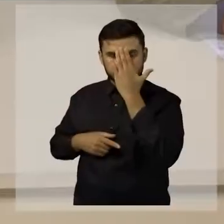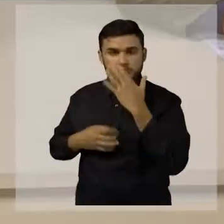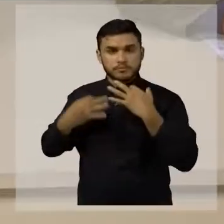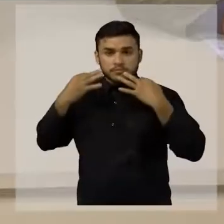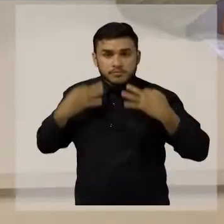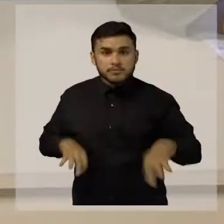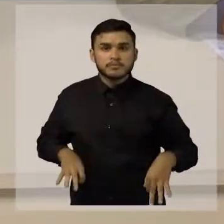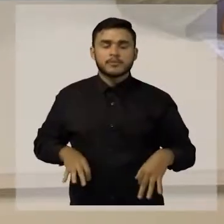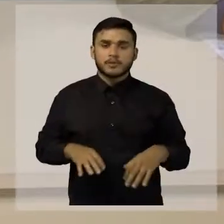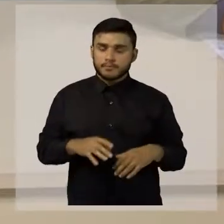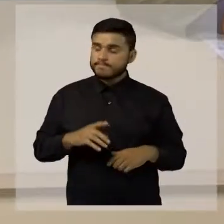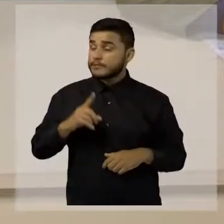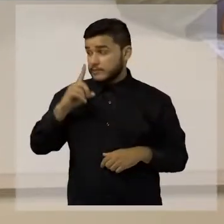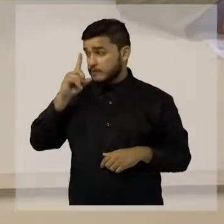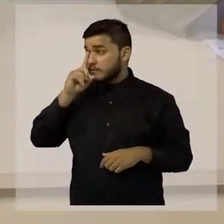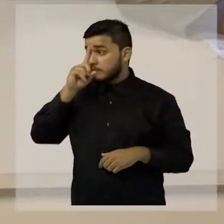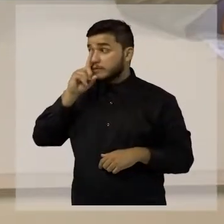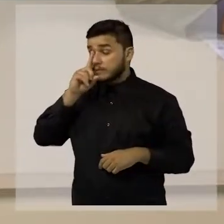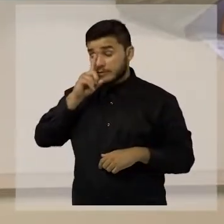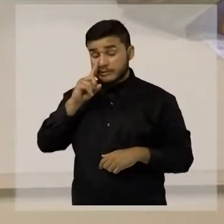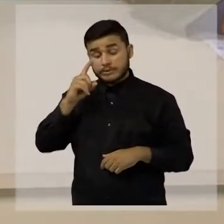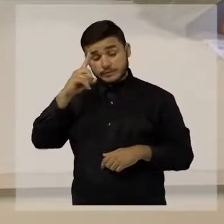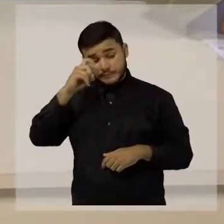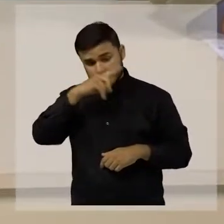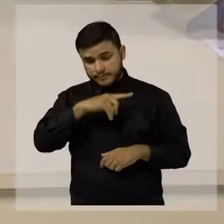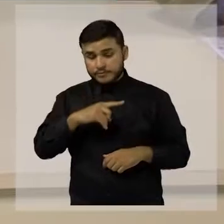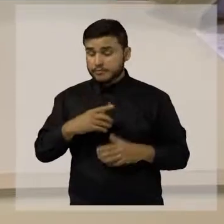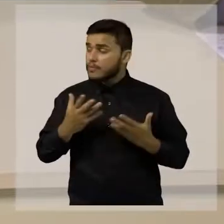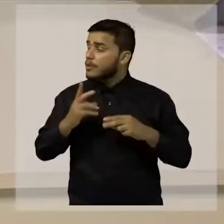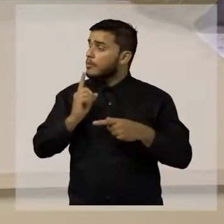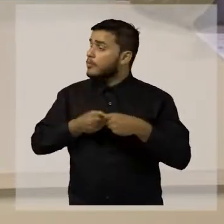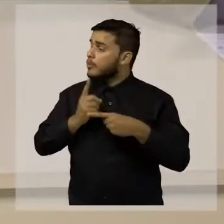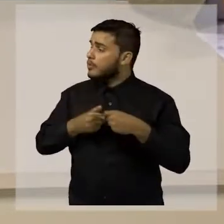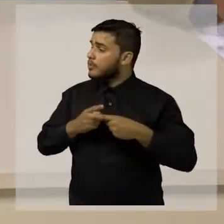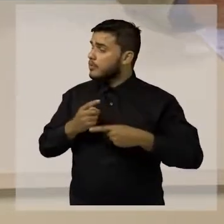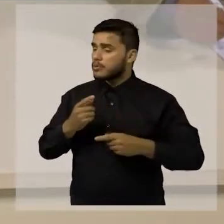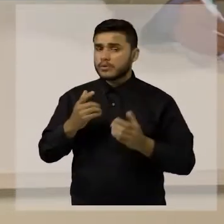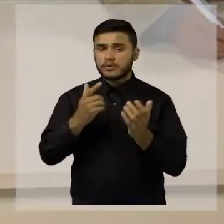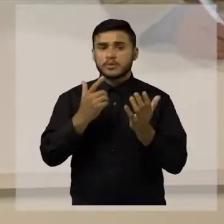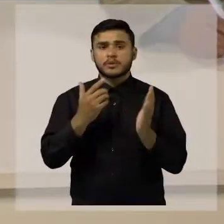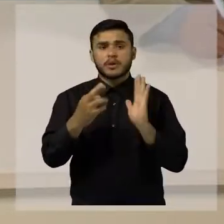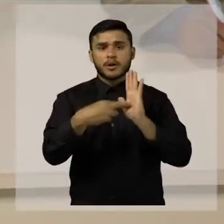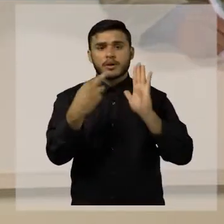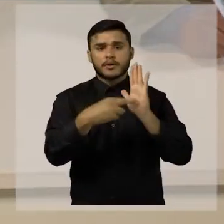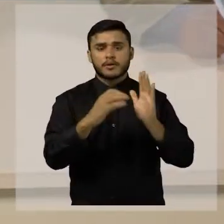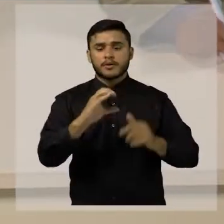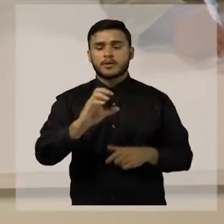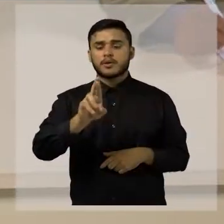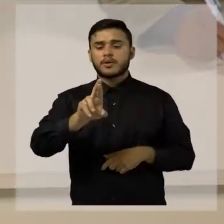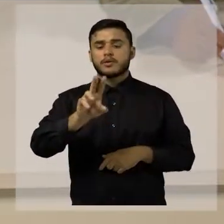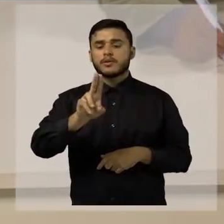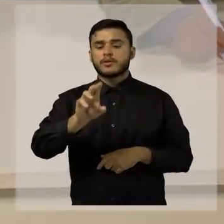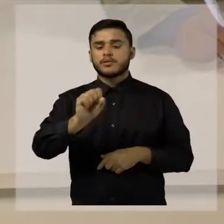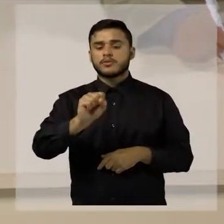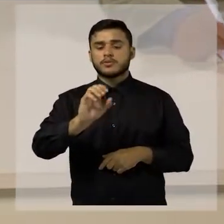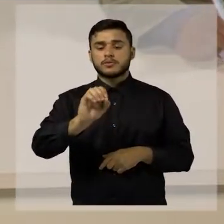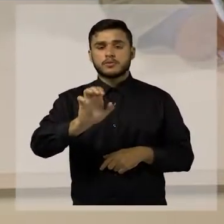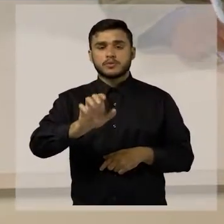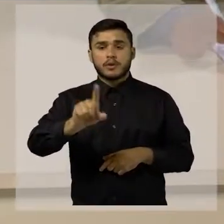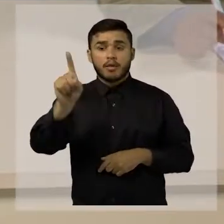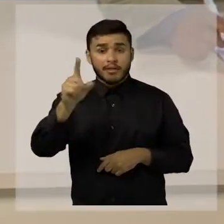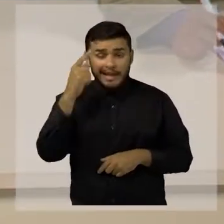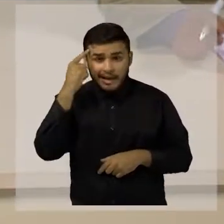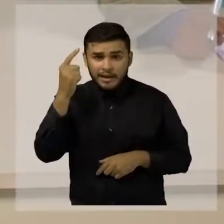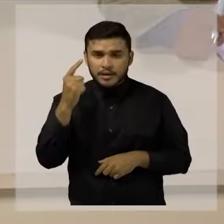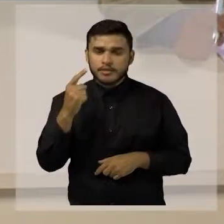celeuma que eu acho que é muito perigoso. Porque a revista Cruzoé, quando fez aquela matéria, na